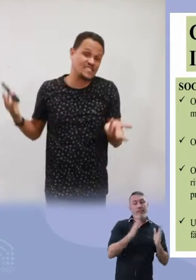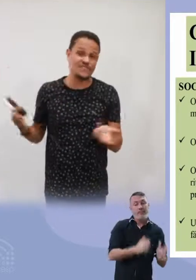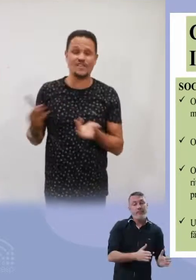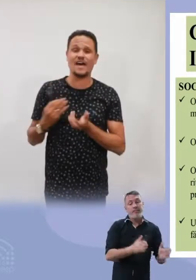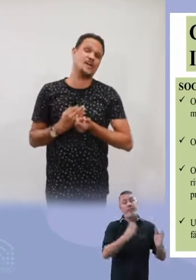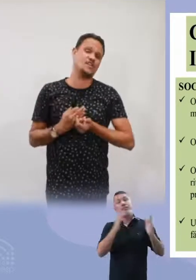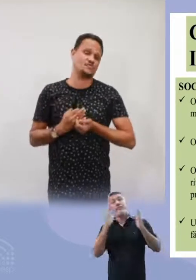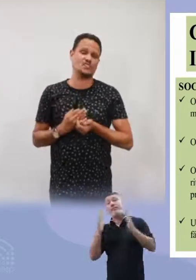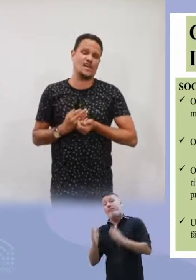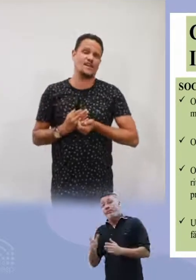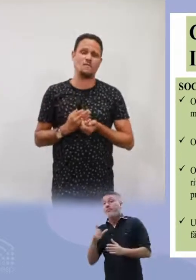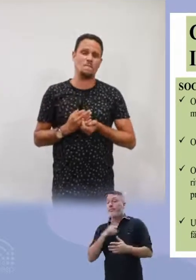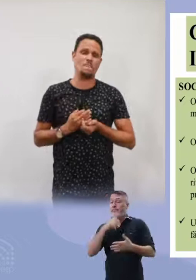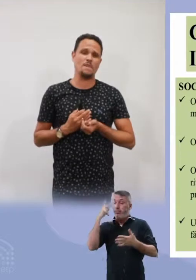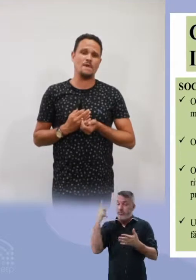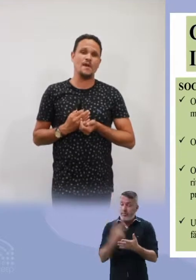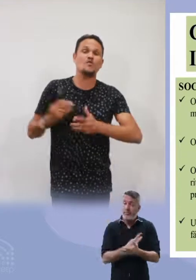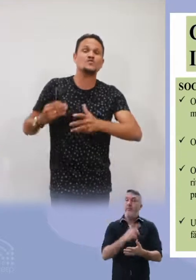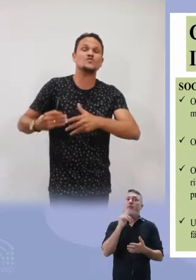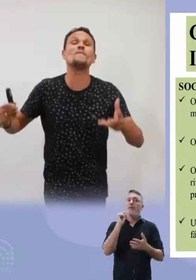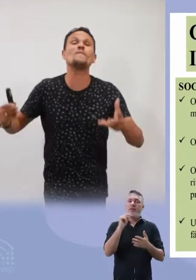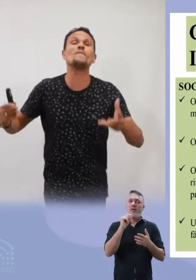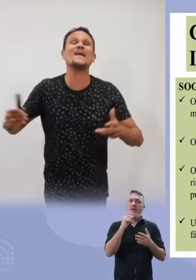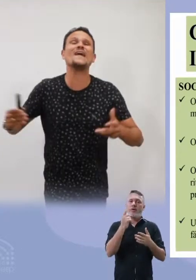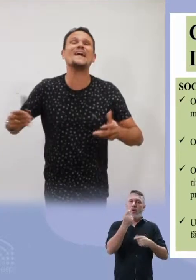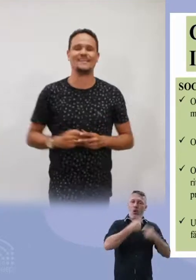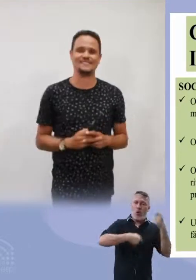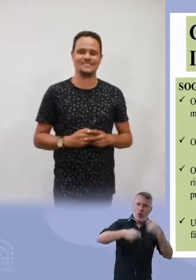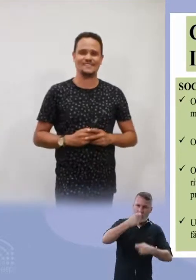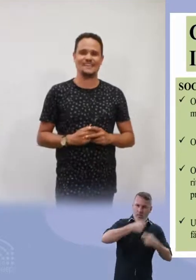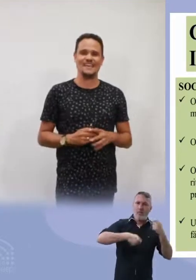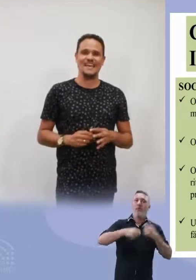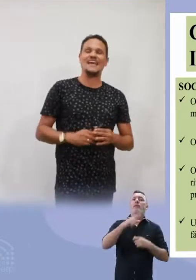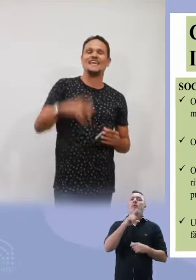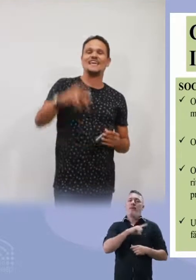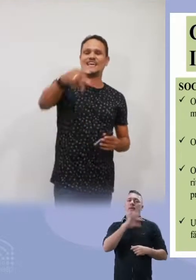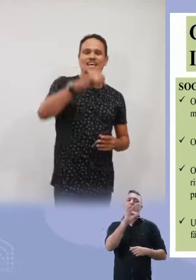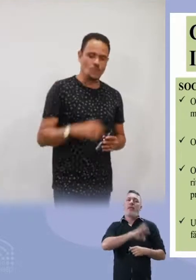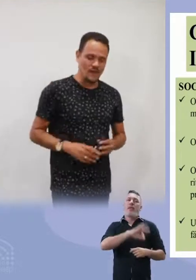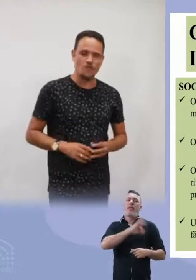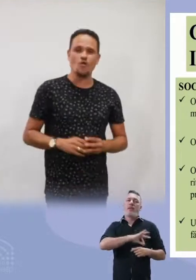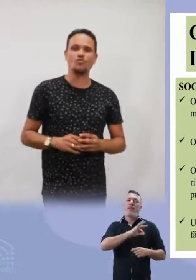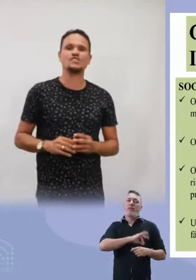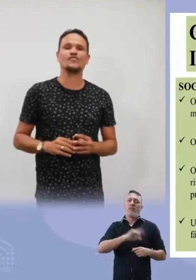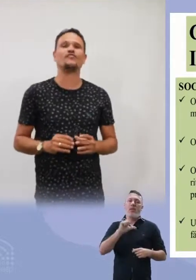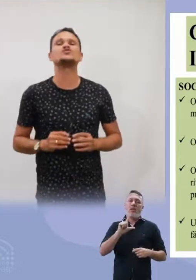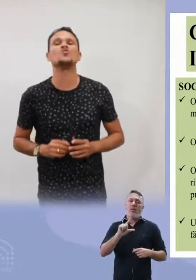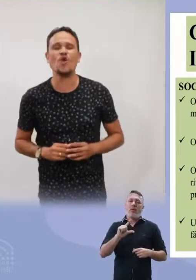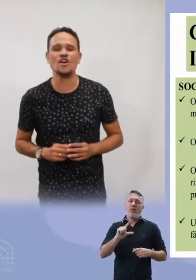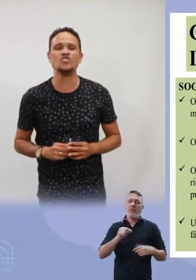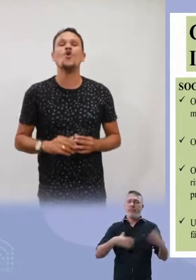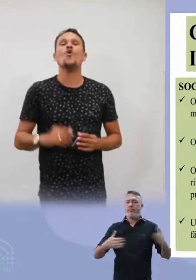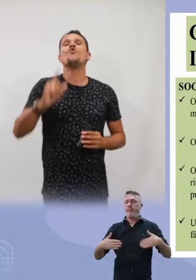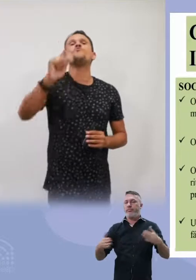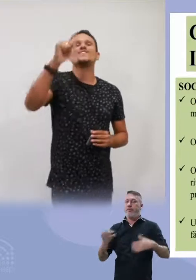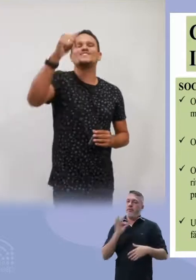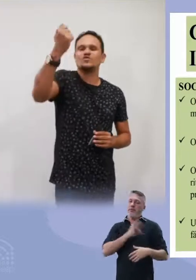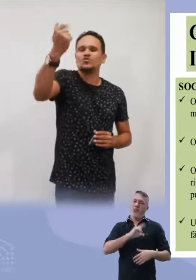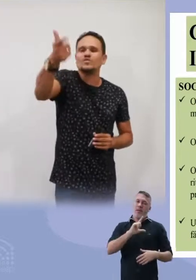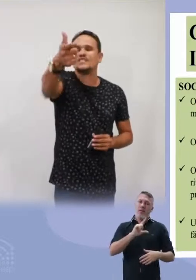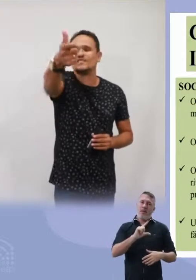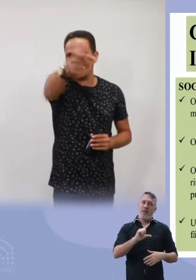que não vai ser vilarejo direito, em condições subhumanas. E aí, eu me lembro como se fosse hoje,